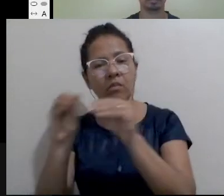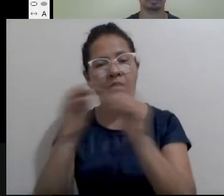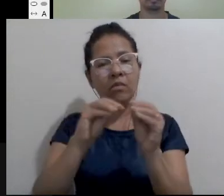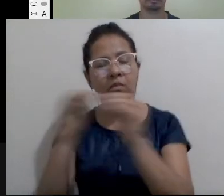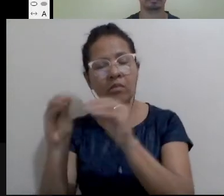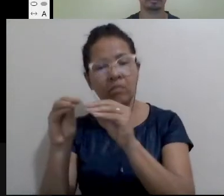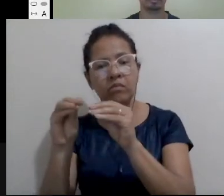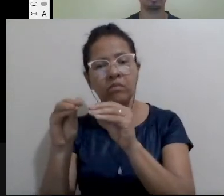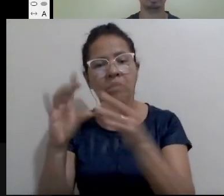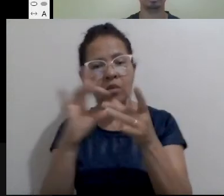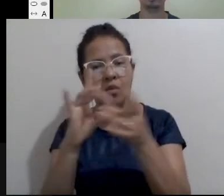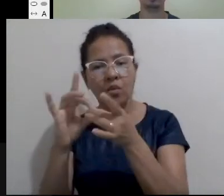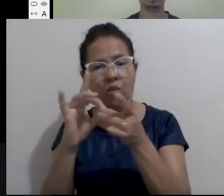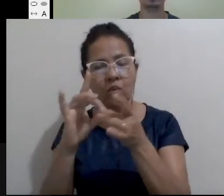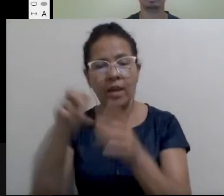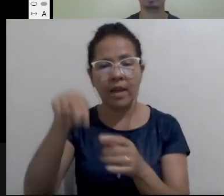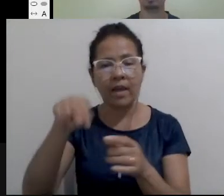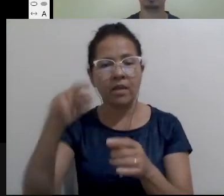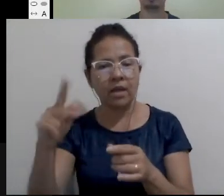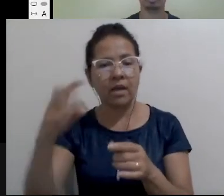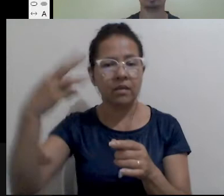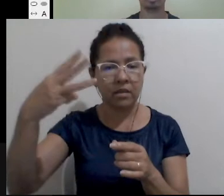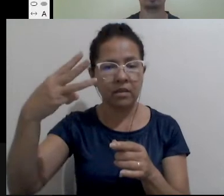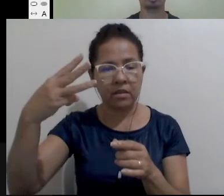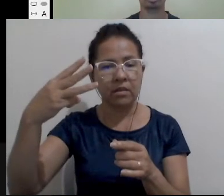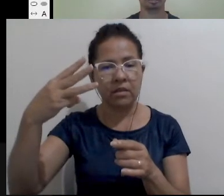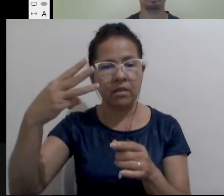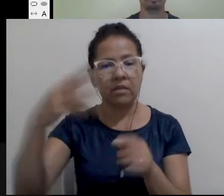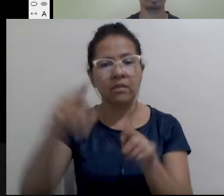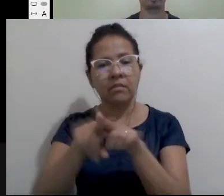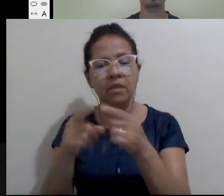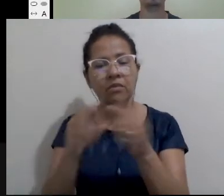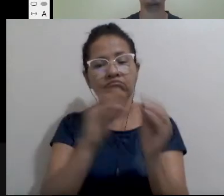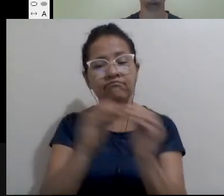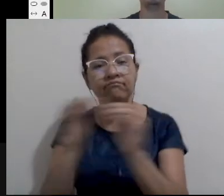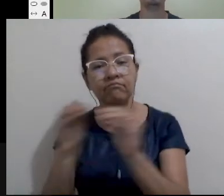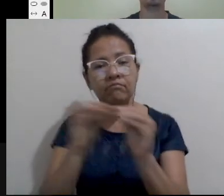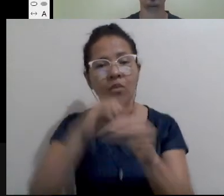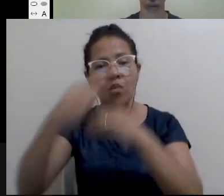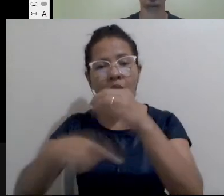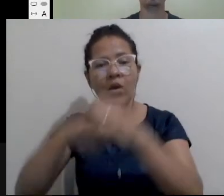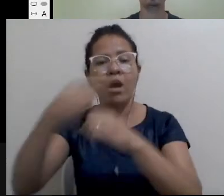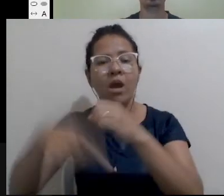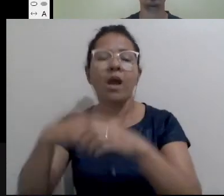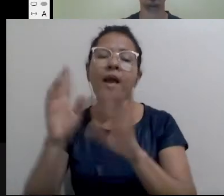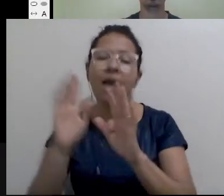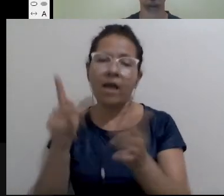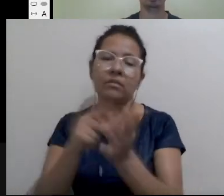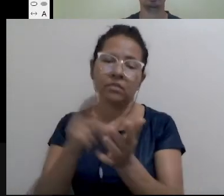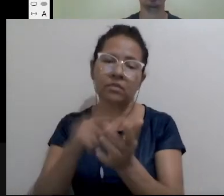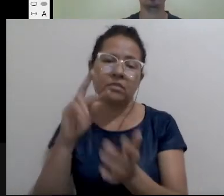aprendemos lá atrás também, tá? O ligante é o NH3, mas o átomo doador é o nitrogênio, tá bem? Como a gente já viu, já